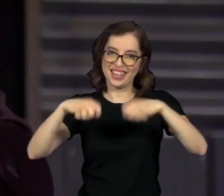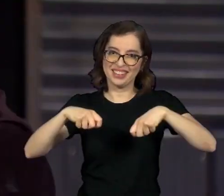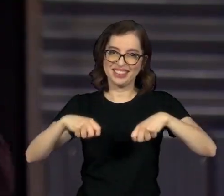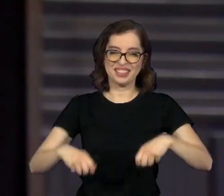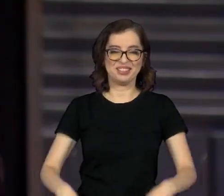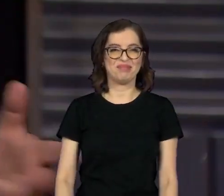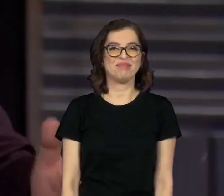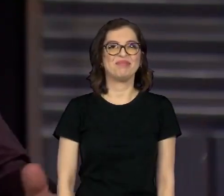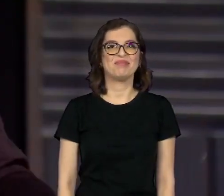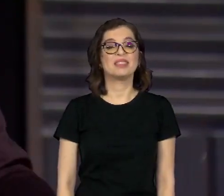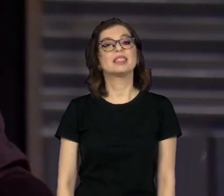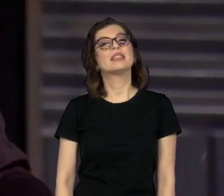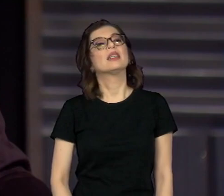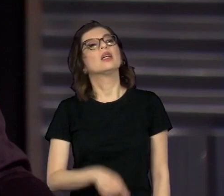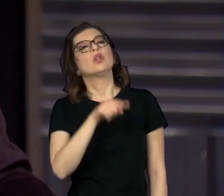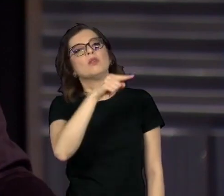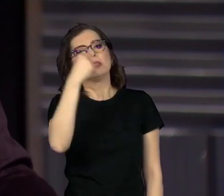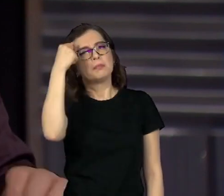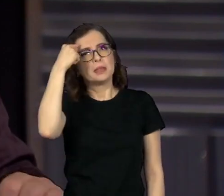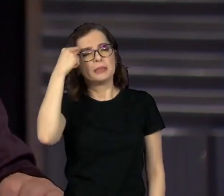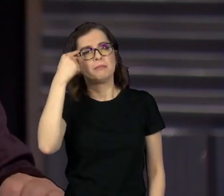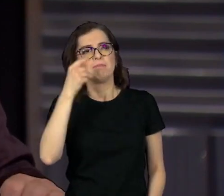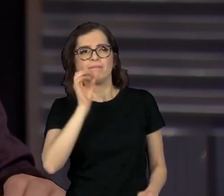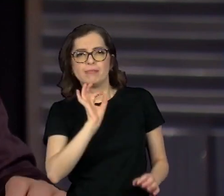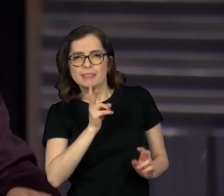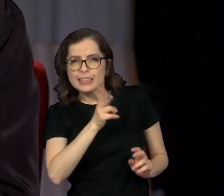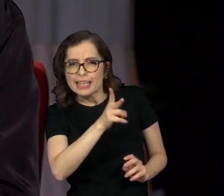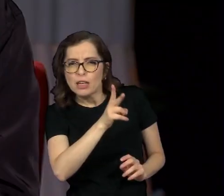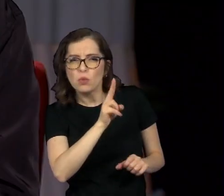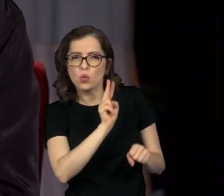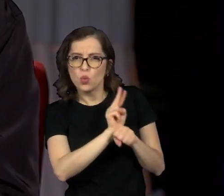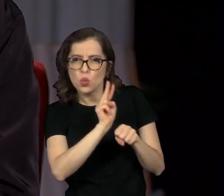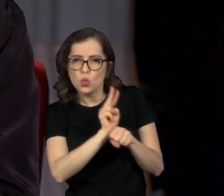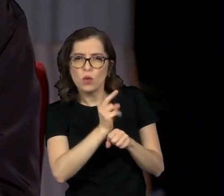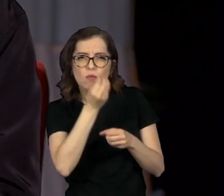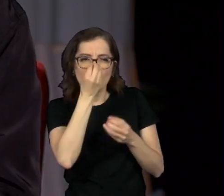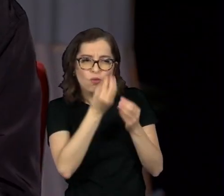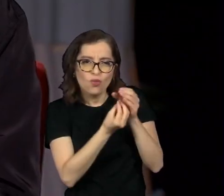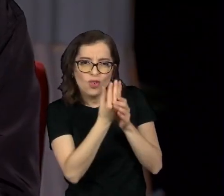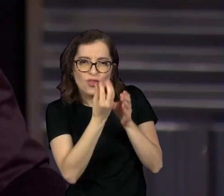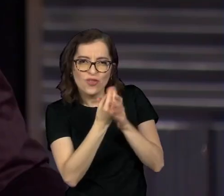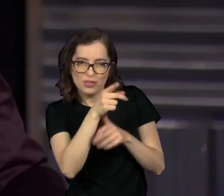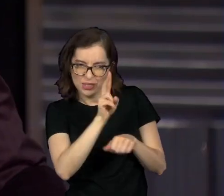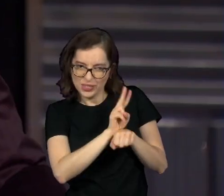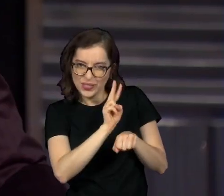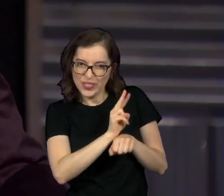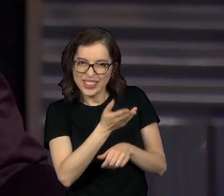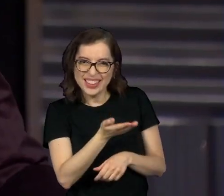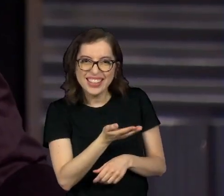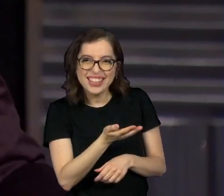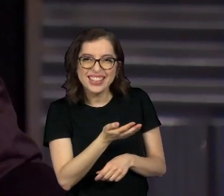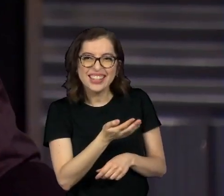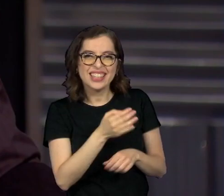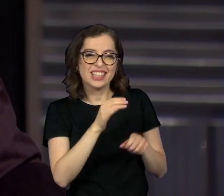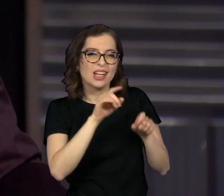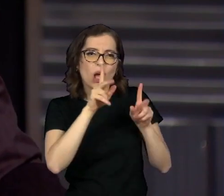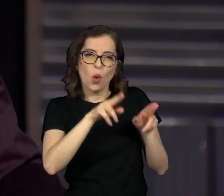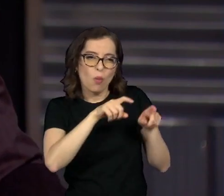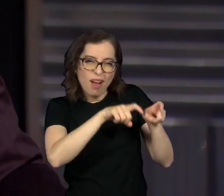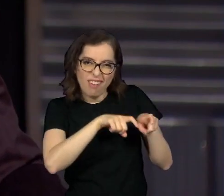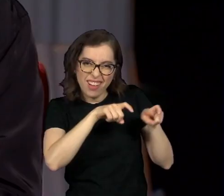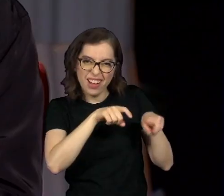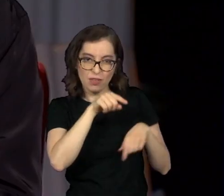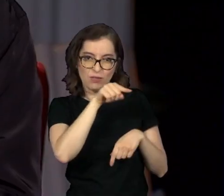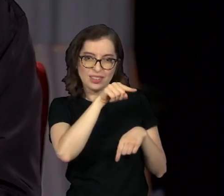cara que cultiva plantas. Sim. Como eu sou da roça também. Você que poda as suas frutas?